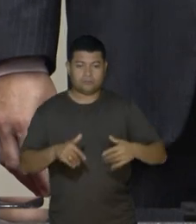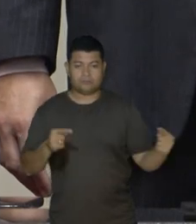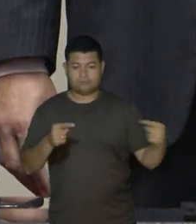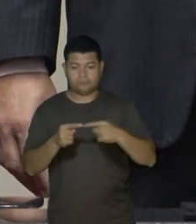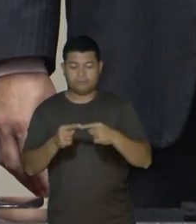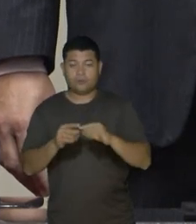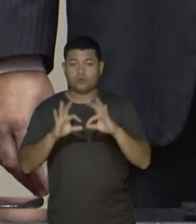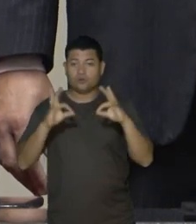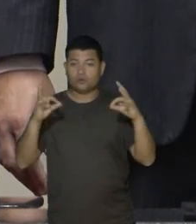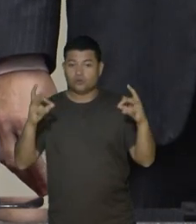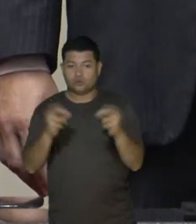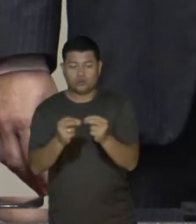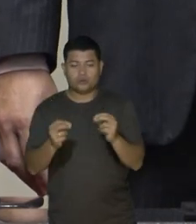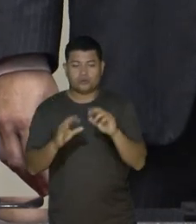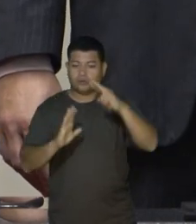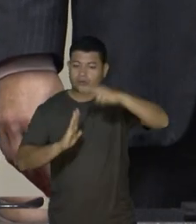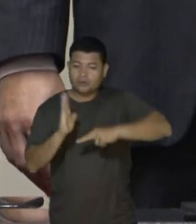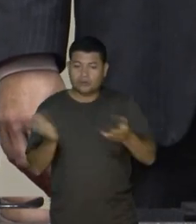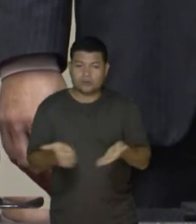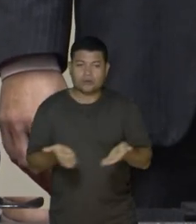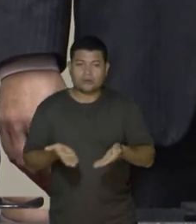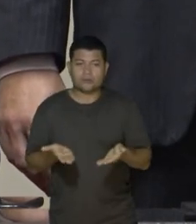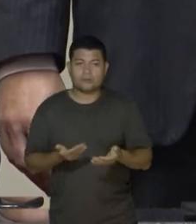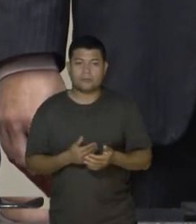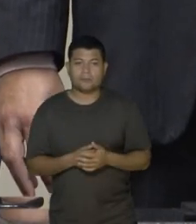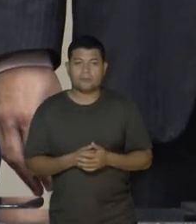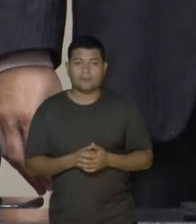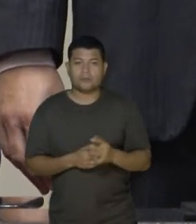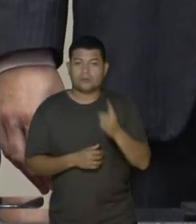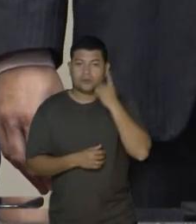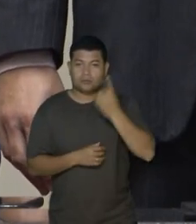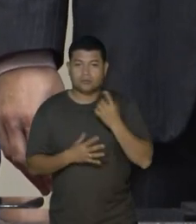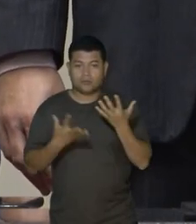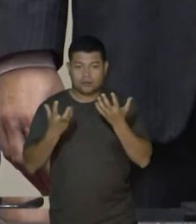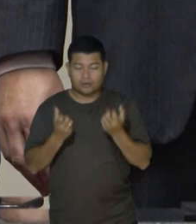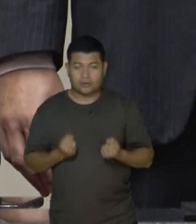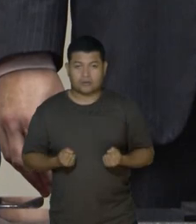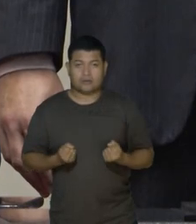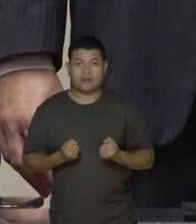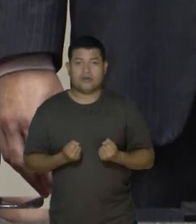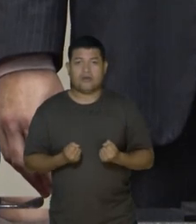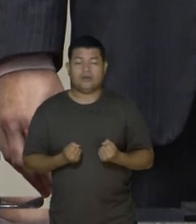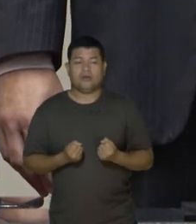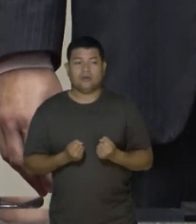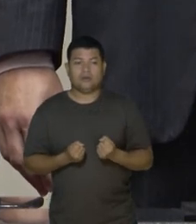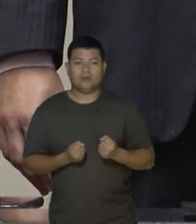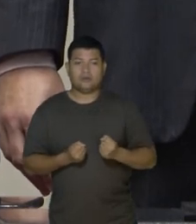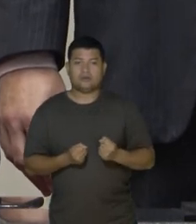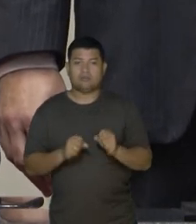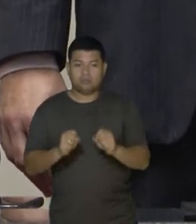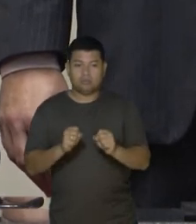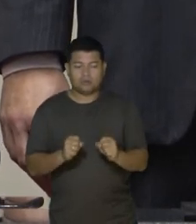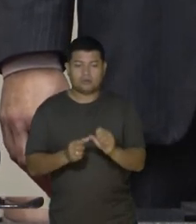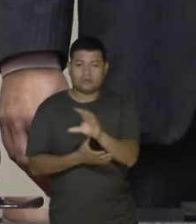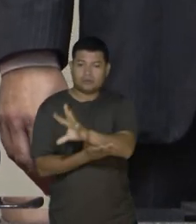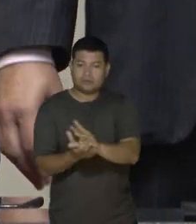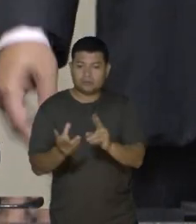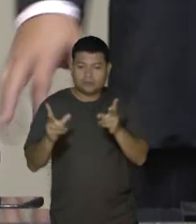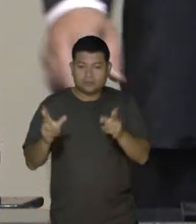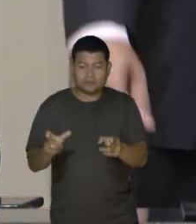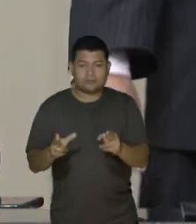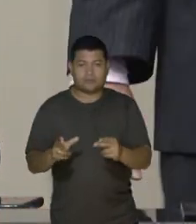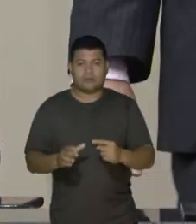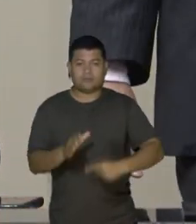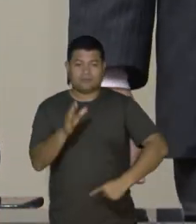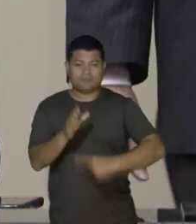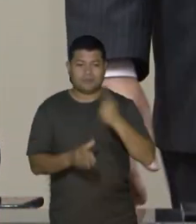as matérias lidas. Deputados que concordam que o placar, conforme foi acordado, seja do